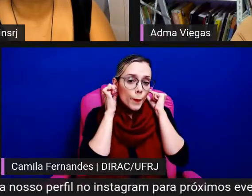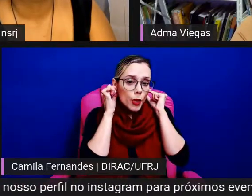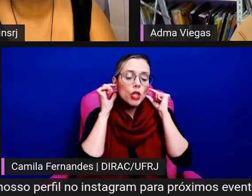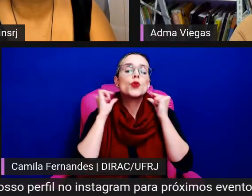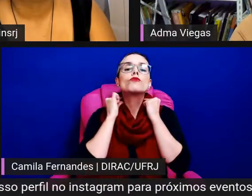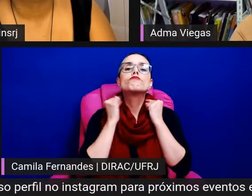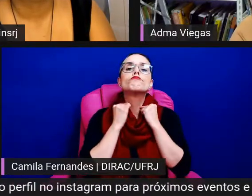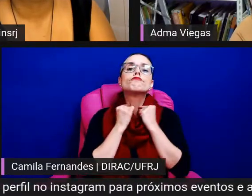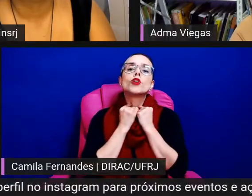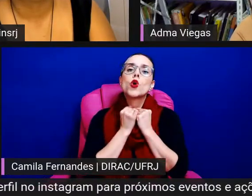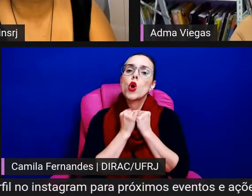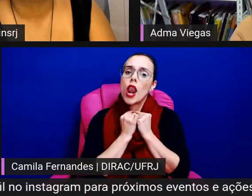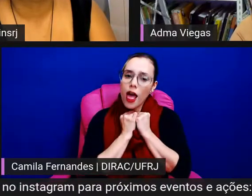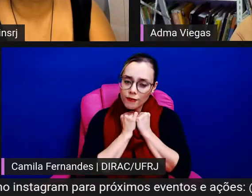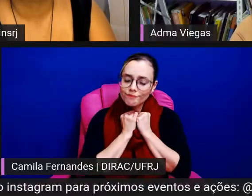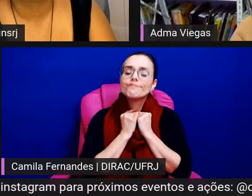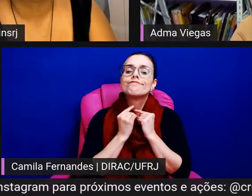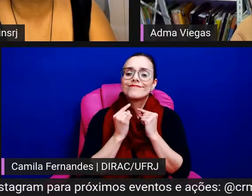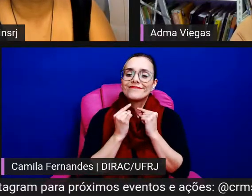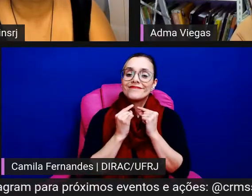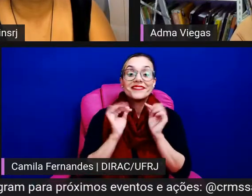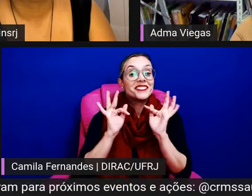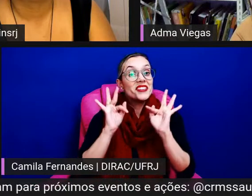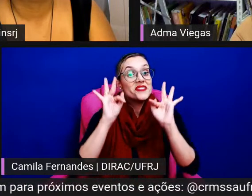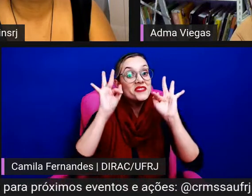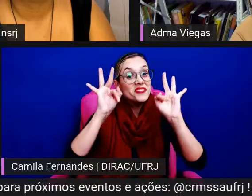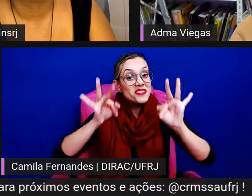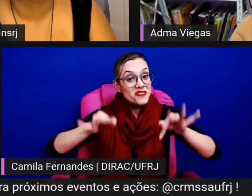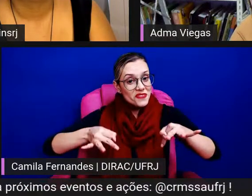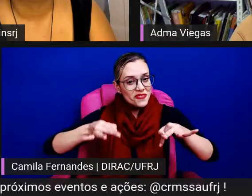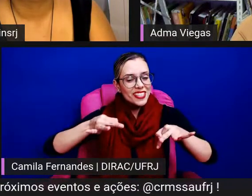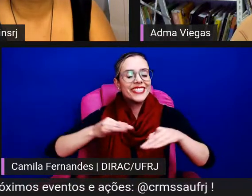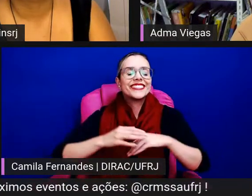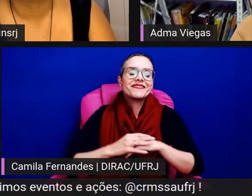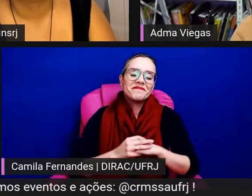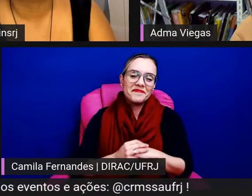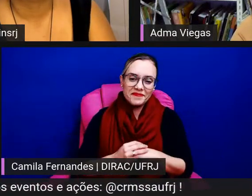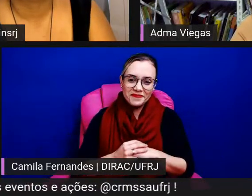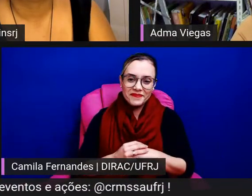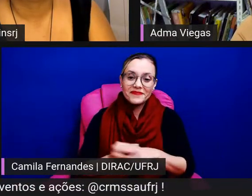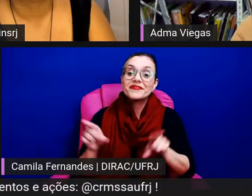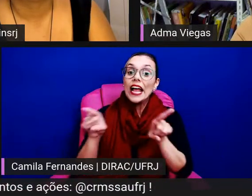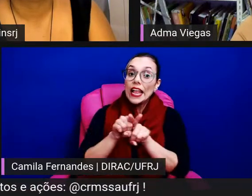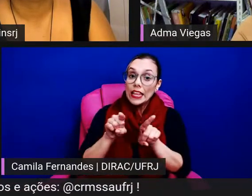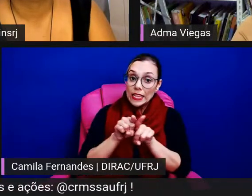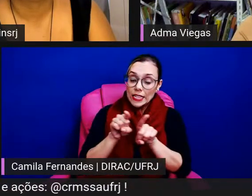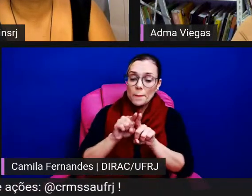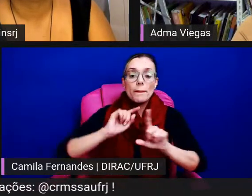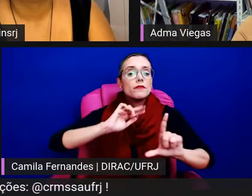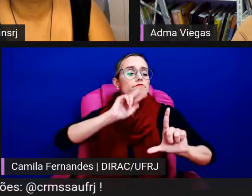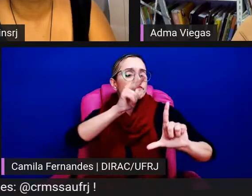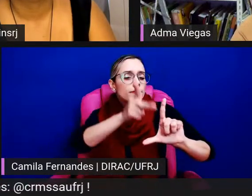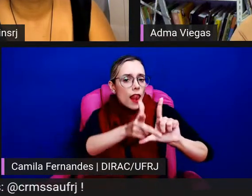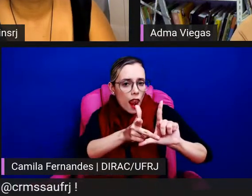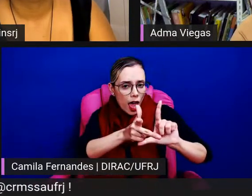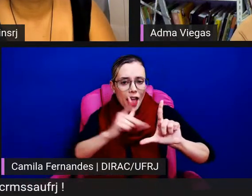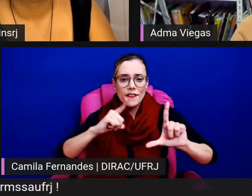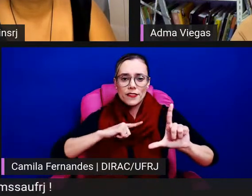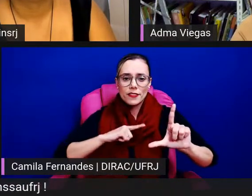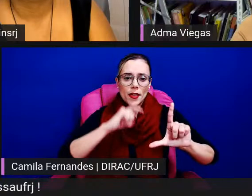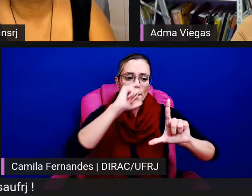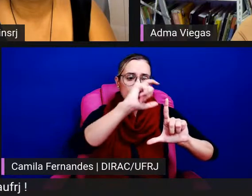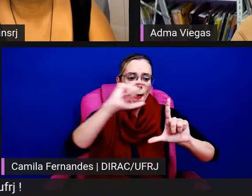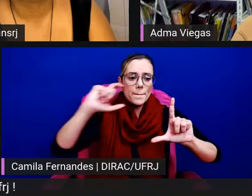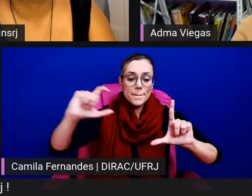colar. Fim da minha auto-audiodescrição. Aqui na nossa tela, nós estamos vendo a